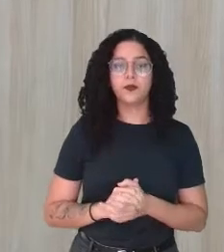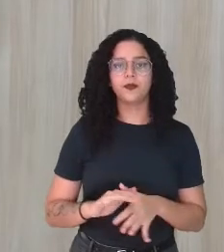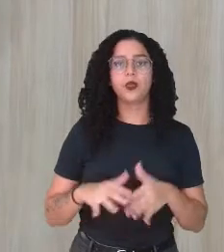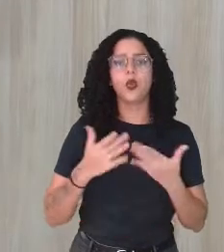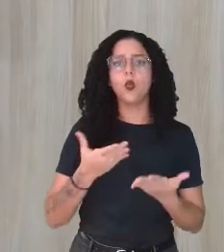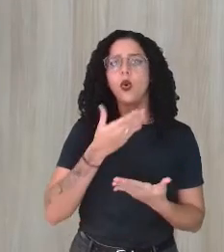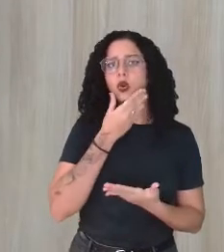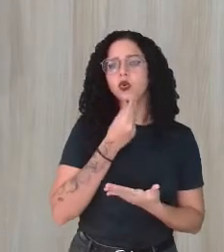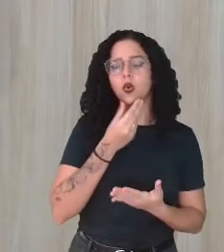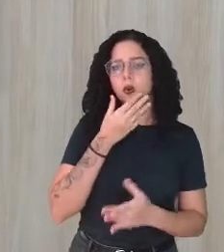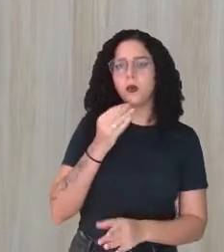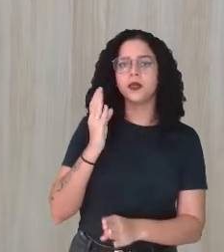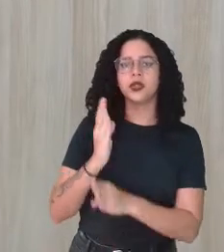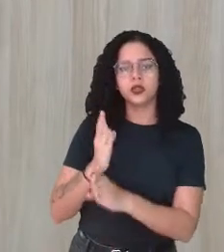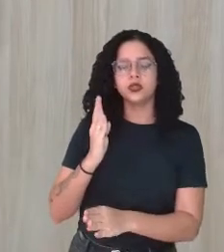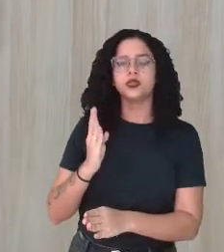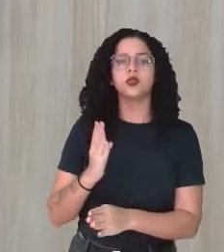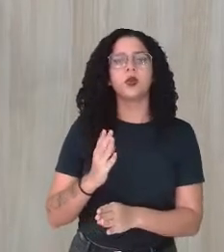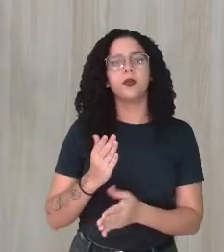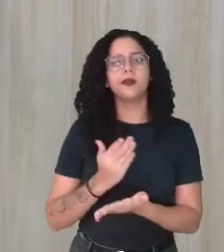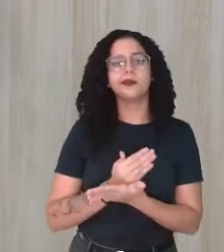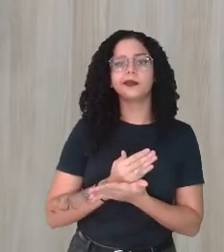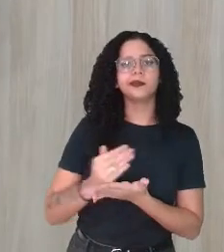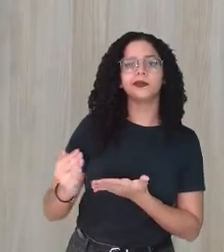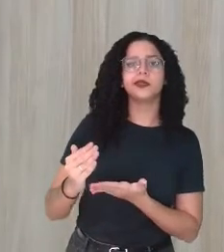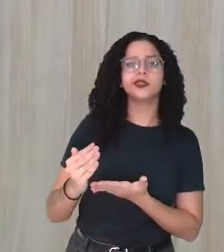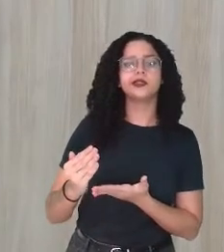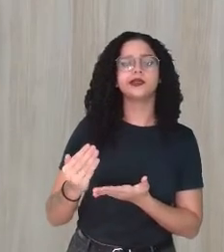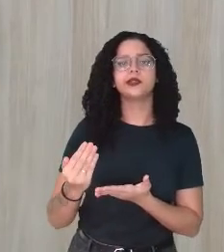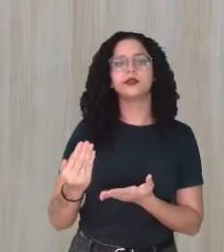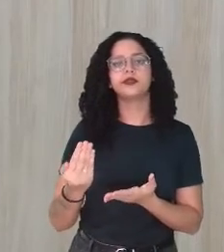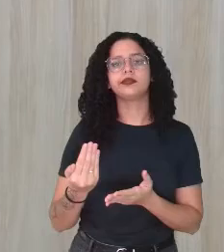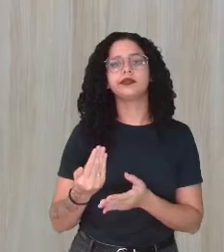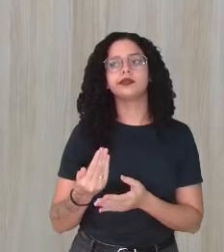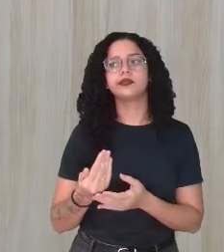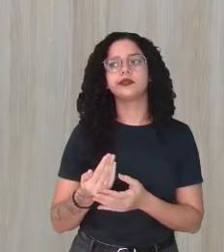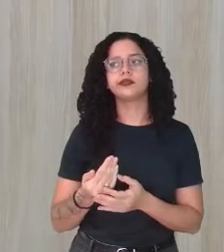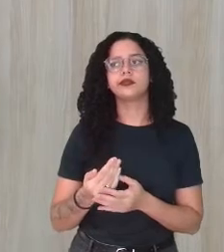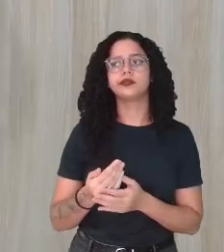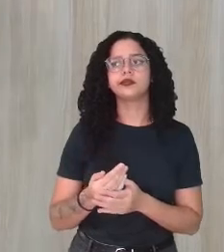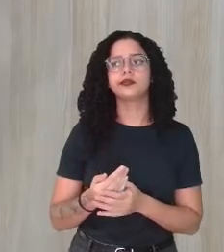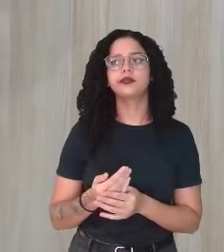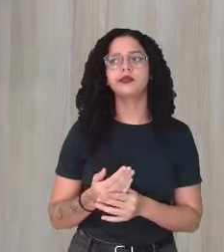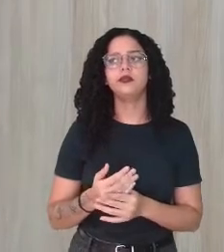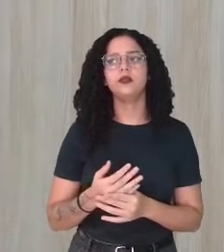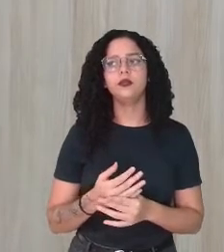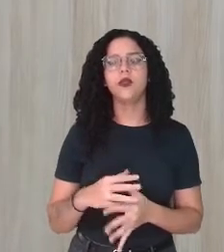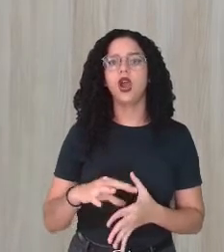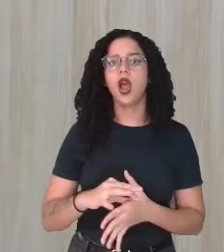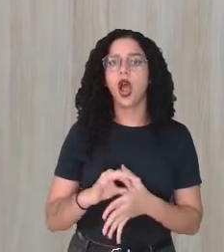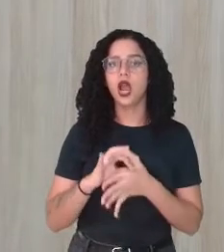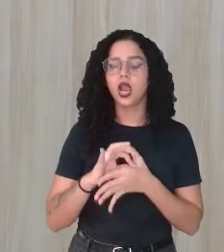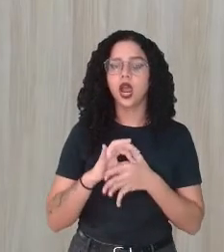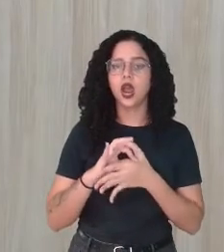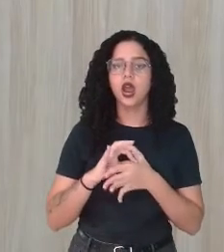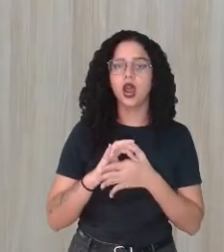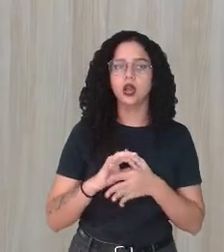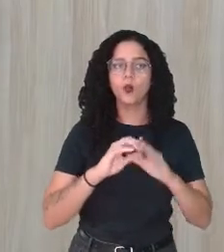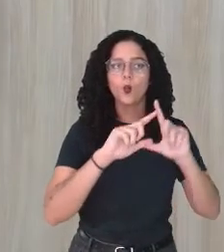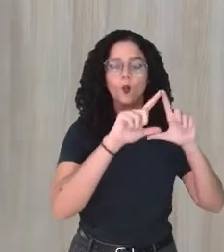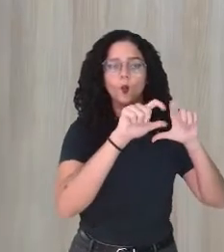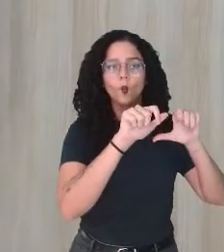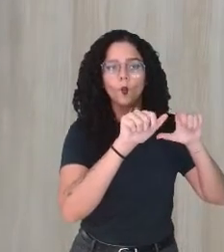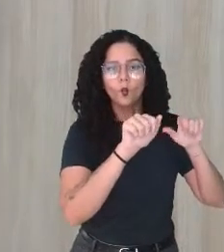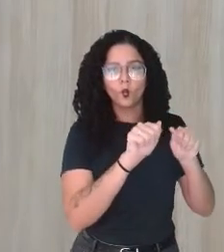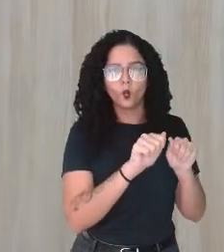homem descobriu, né, começou a colocar as caças dele, né, as carnes para secar, a carne